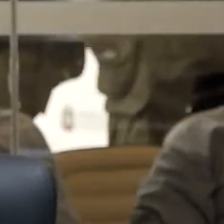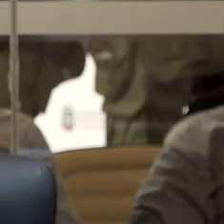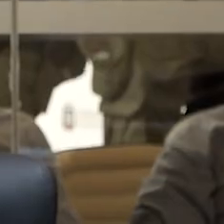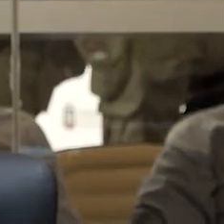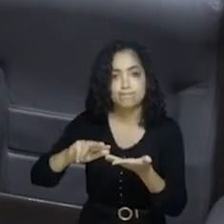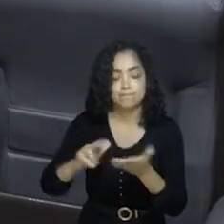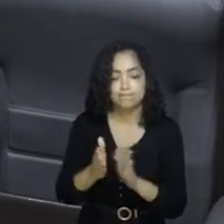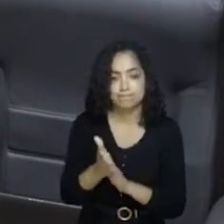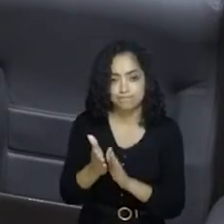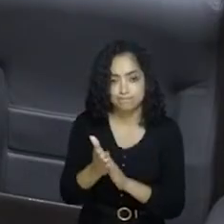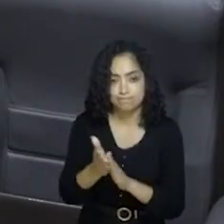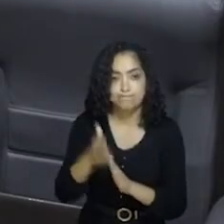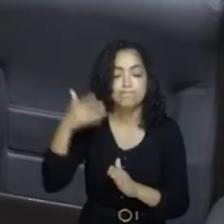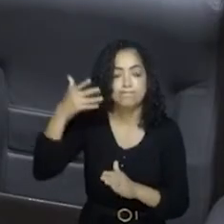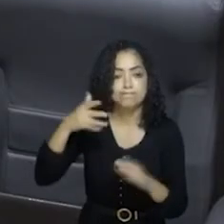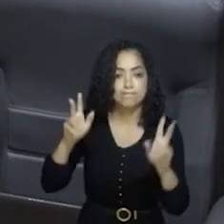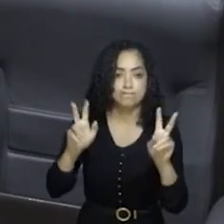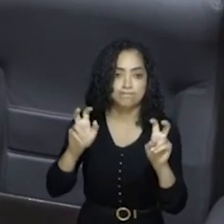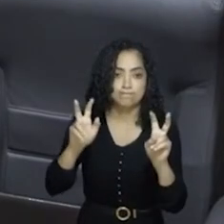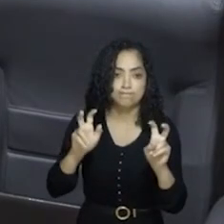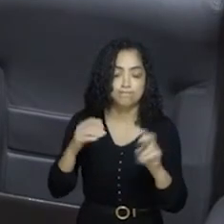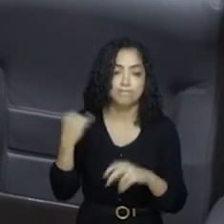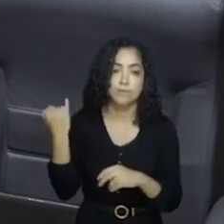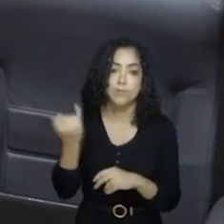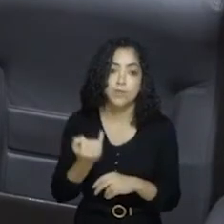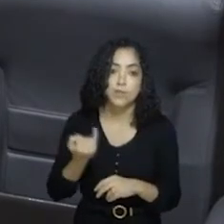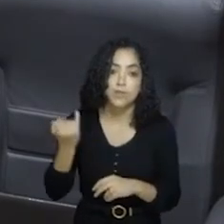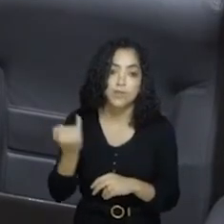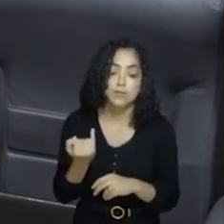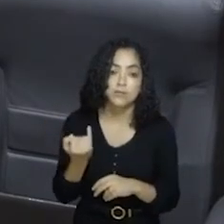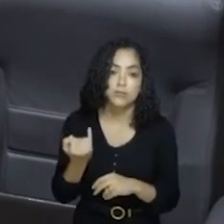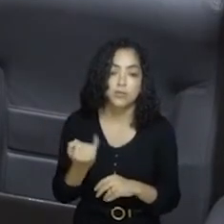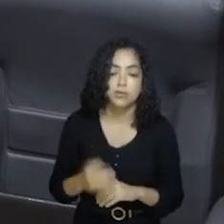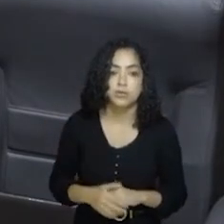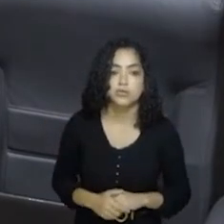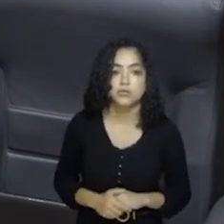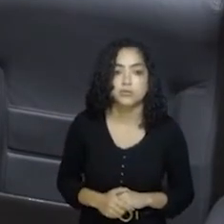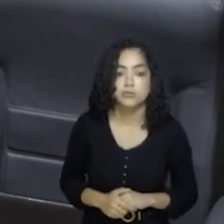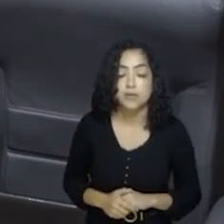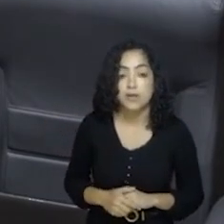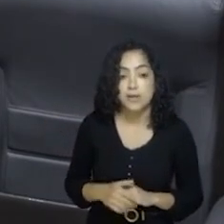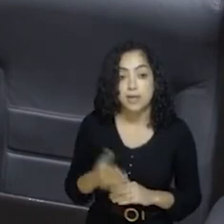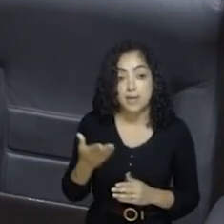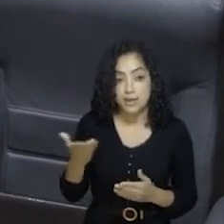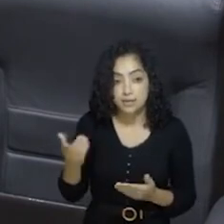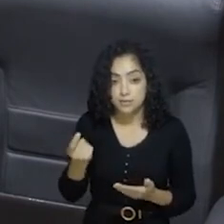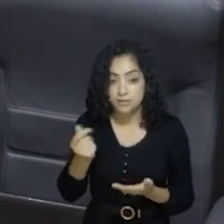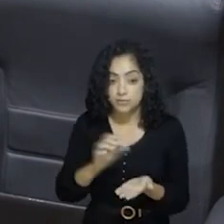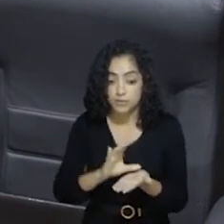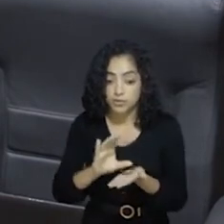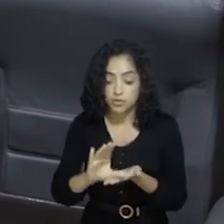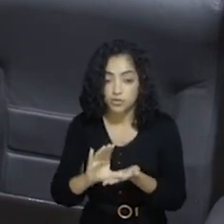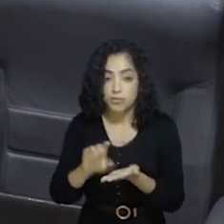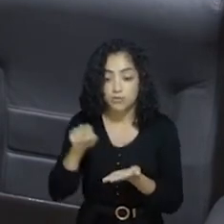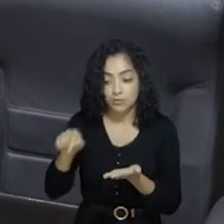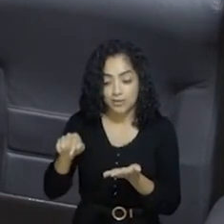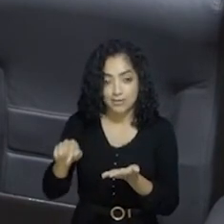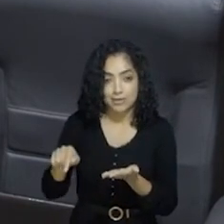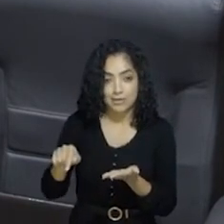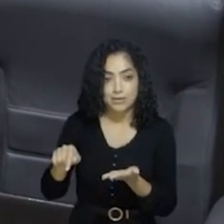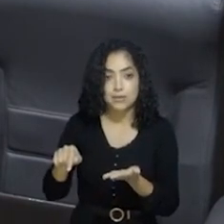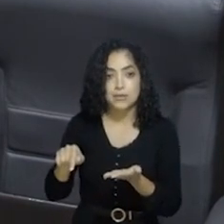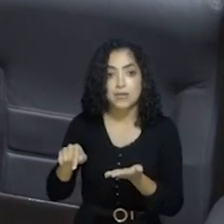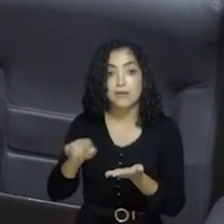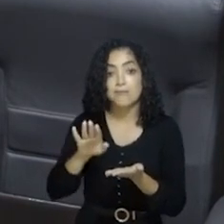alterações e da importância e é esses investimentos no Agro na agricultura familiar mas